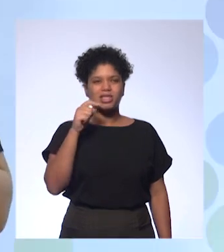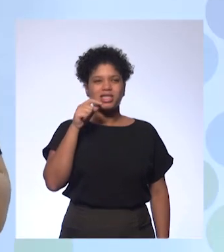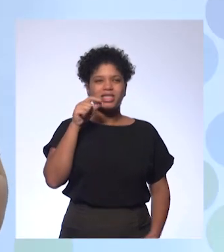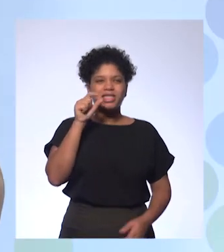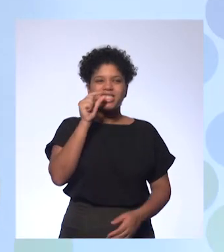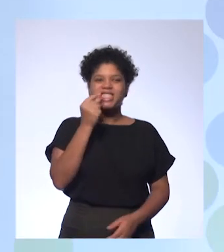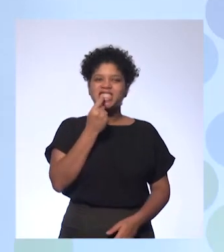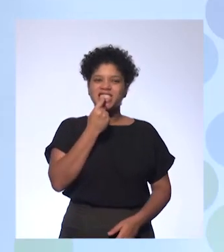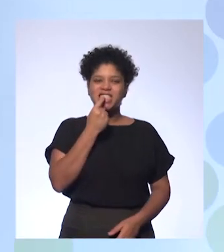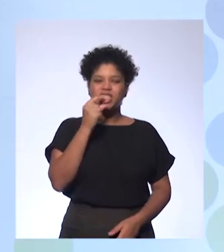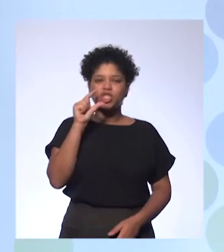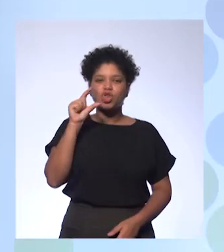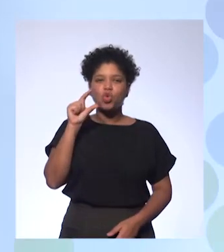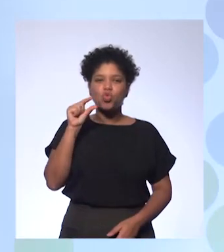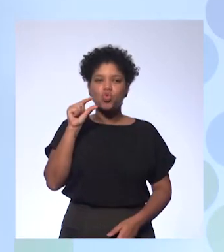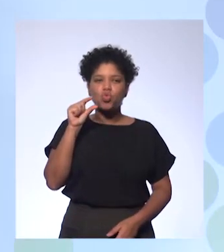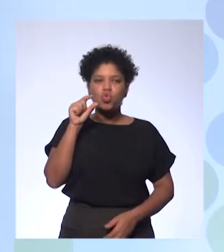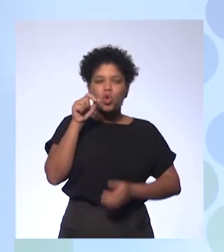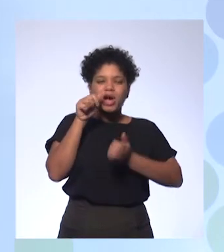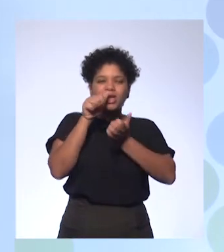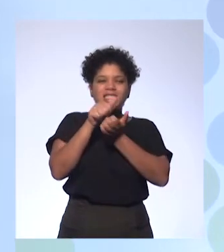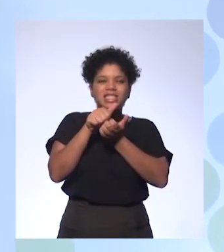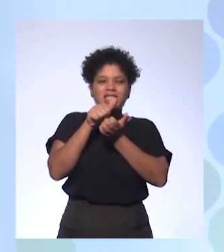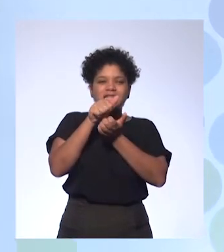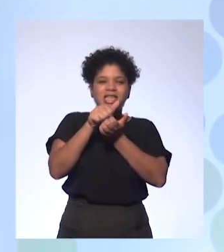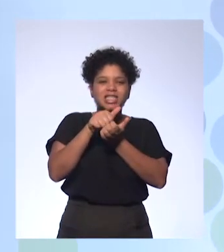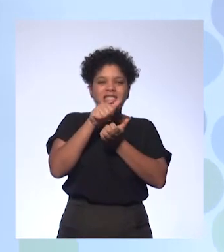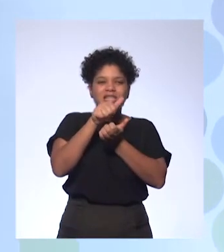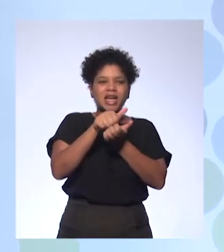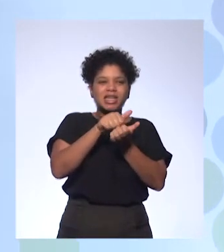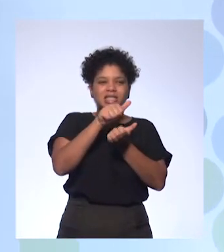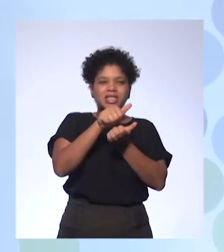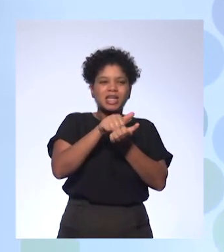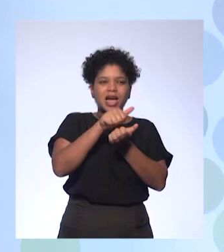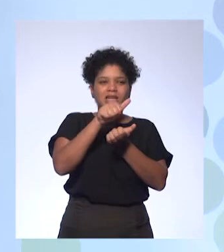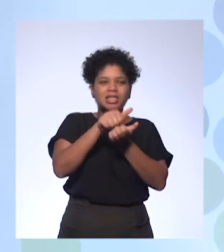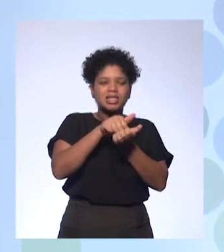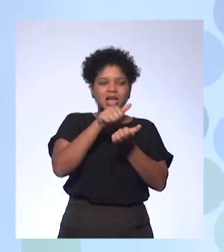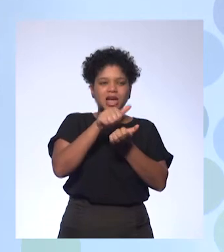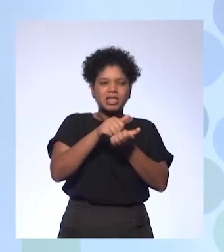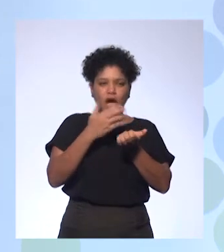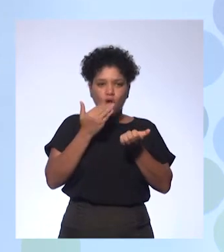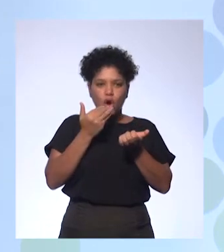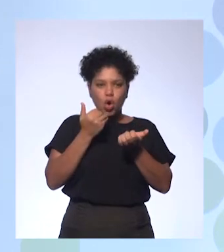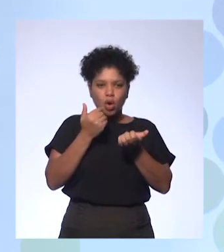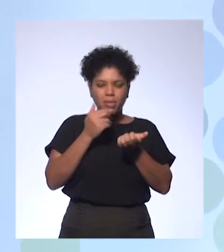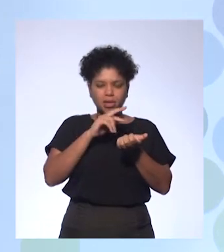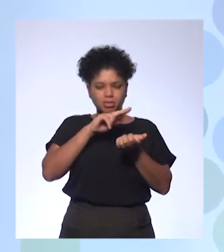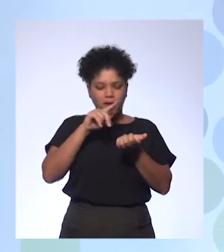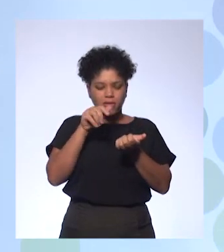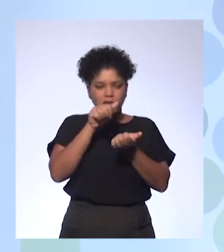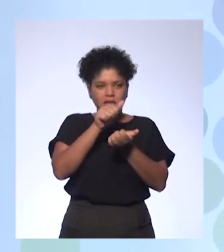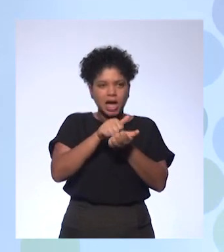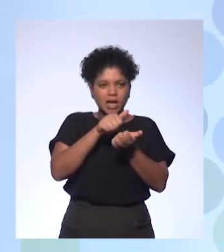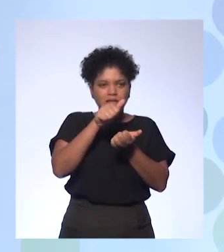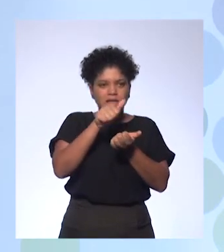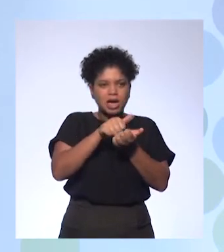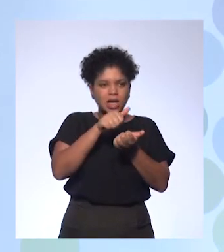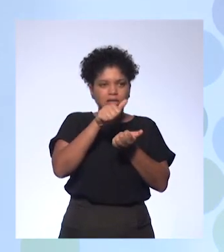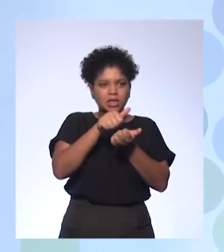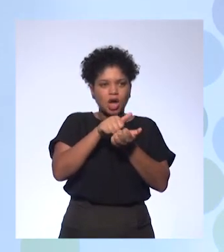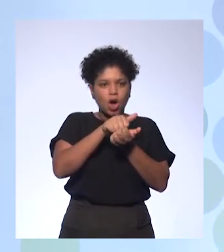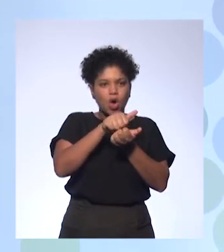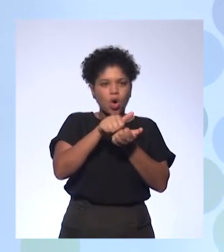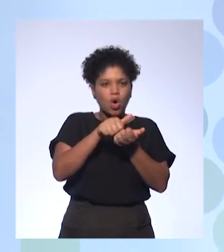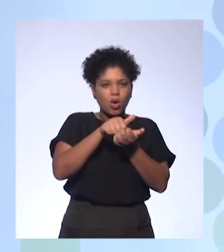eles vão utilizar justamente para raspar o alimento. Né? Então, eles conseguem se alimentar através disso,